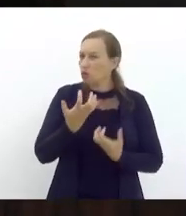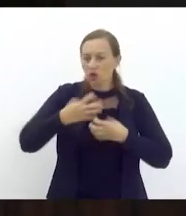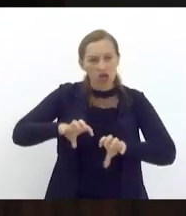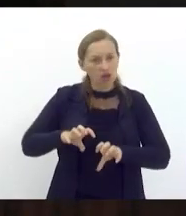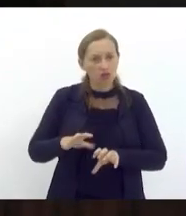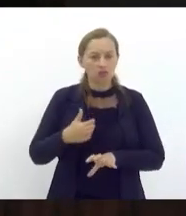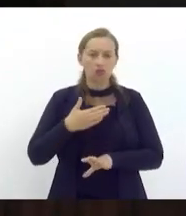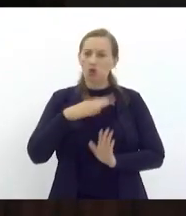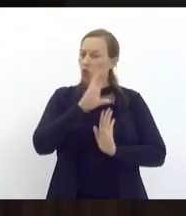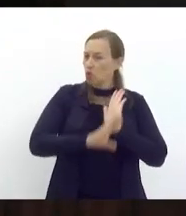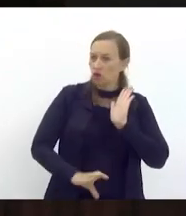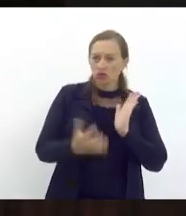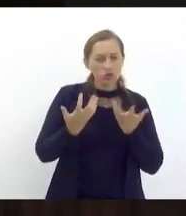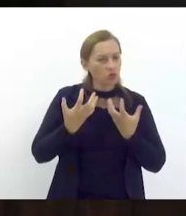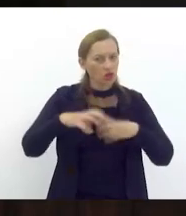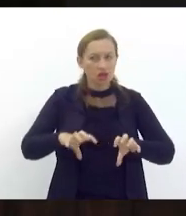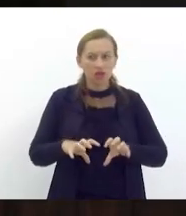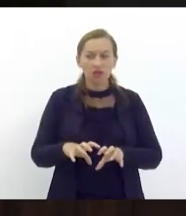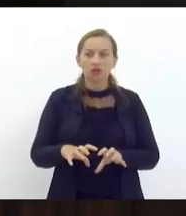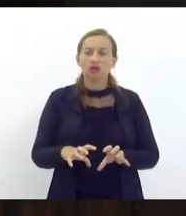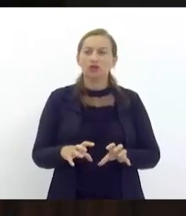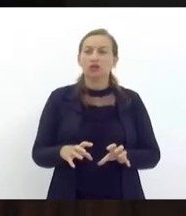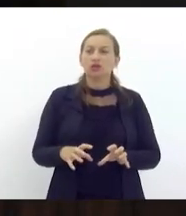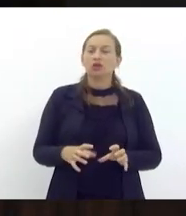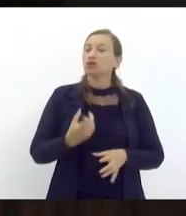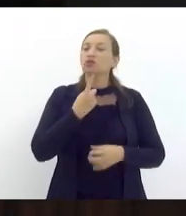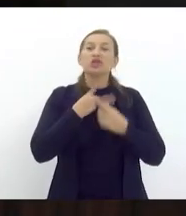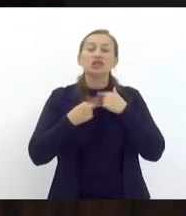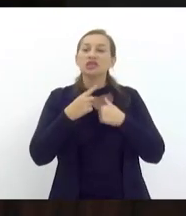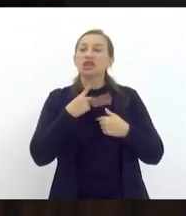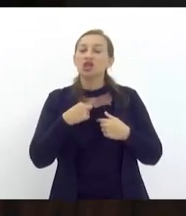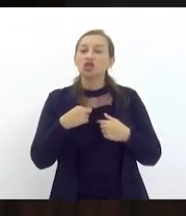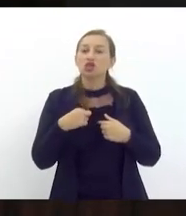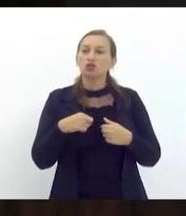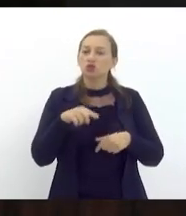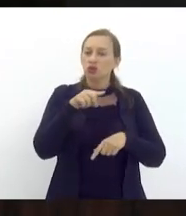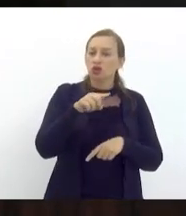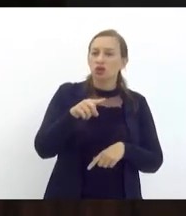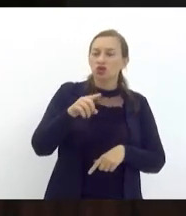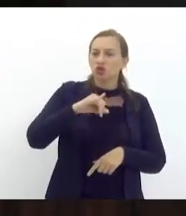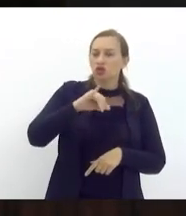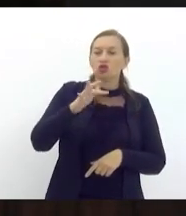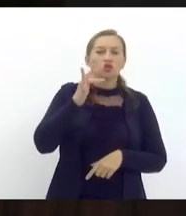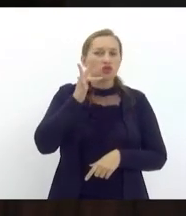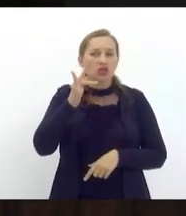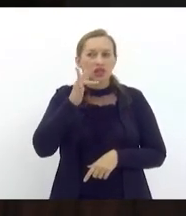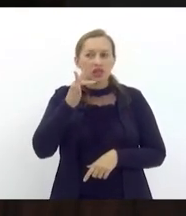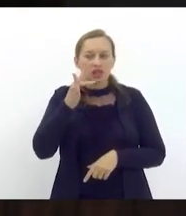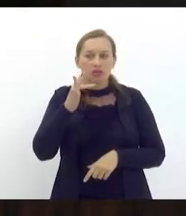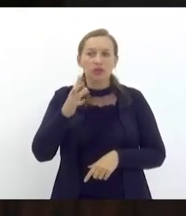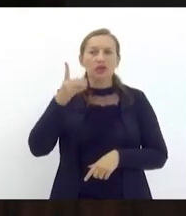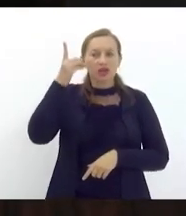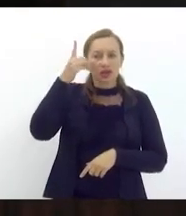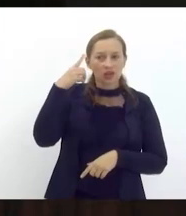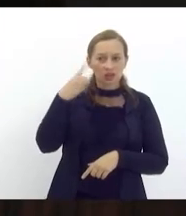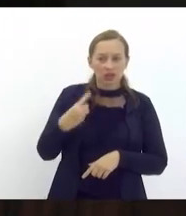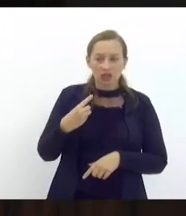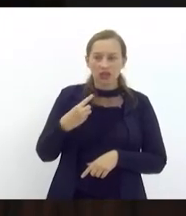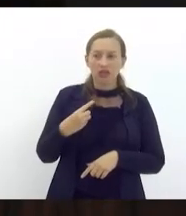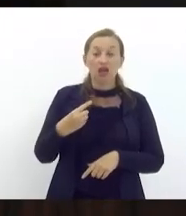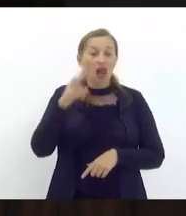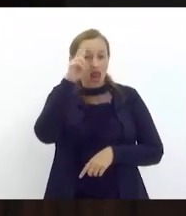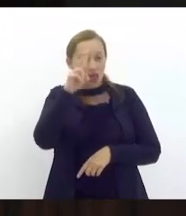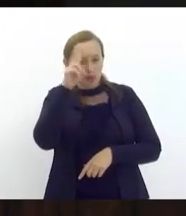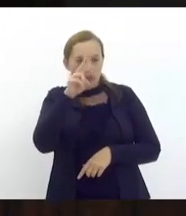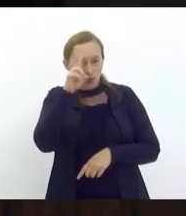currículo não desejo passar Jorge o que vossa excelência relembrou aqui minha querida amiga Dani Monteiro que essa casa viveu sobre efeito